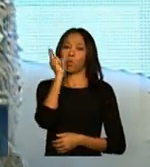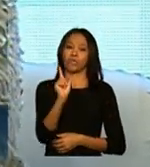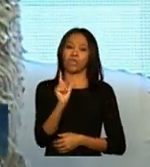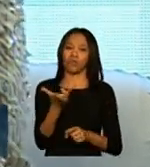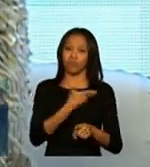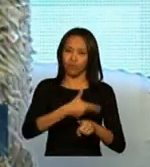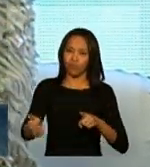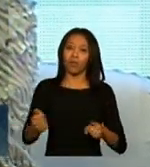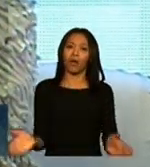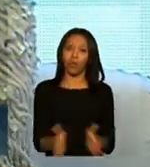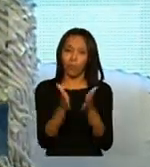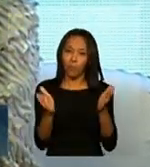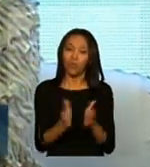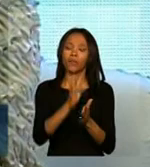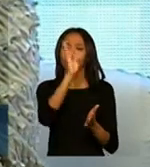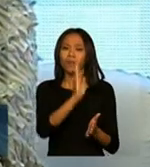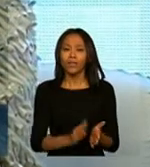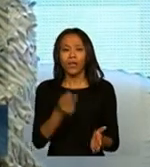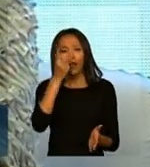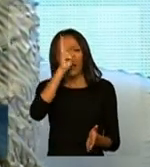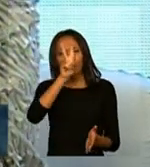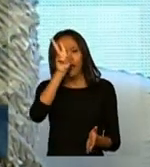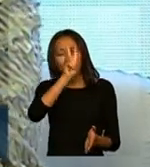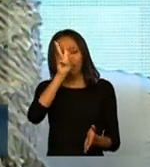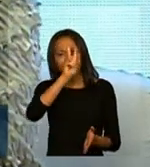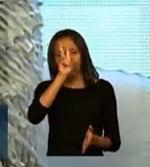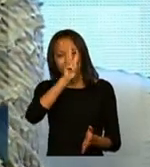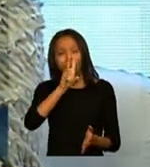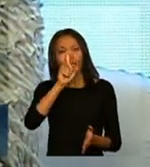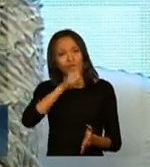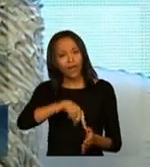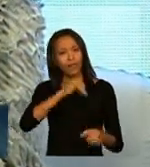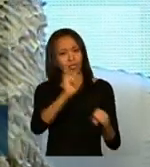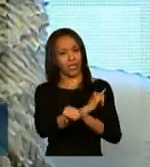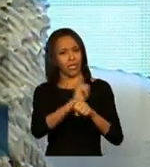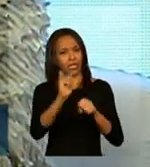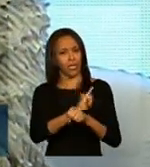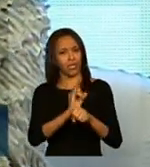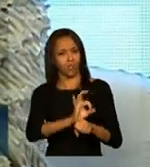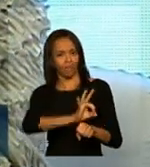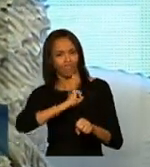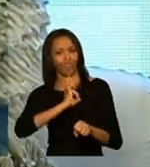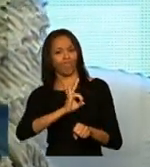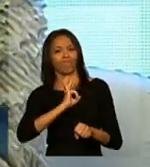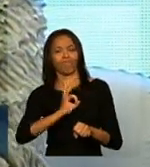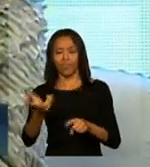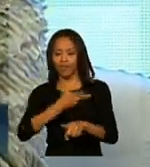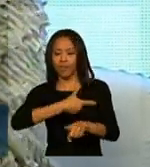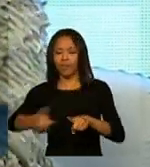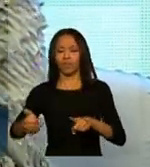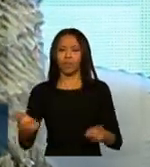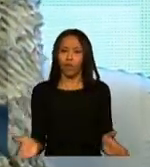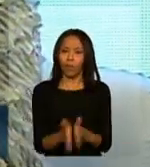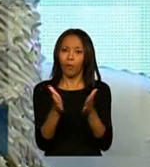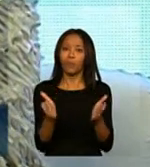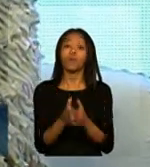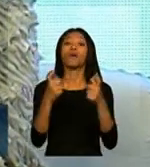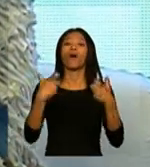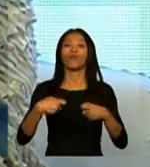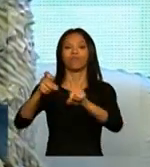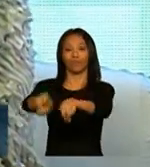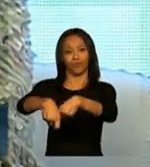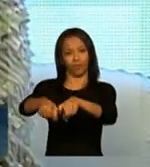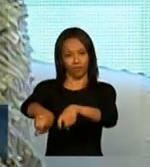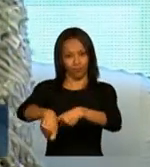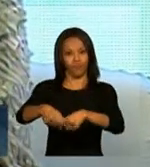Ele é uma das ferramentas mais robustas para a superação da miséria no campo. E, para isso, nós precisamos